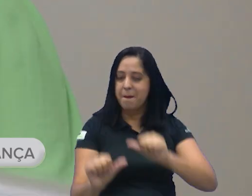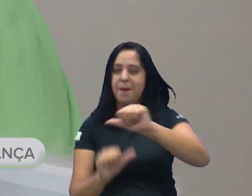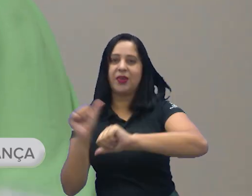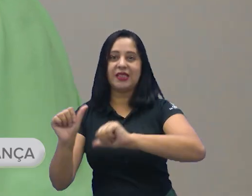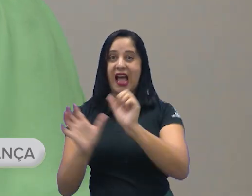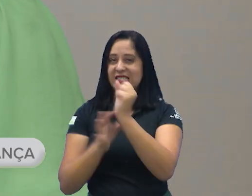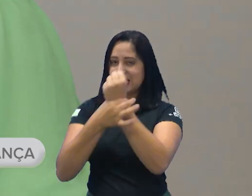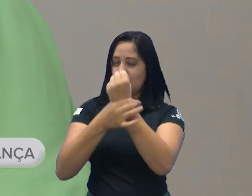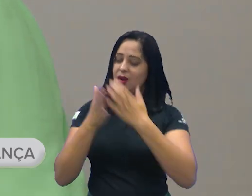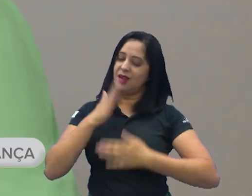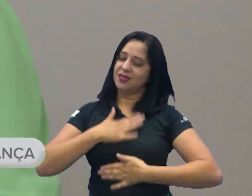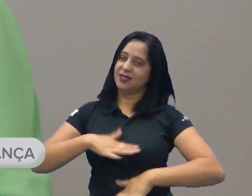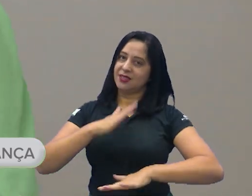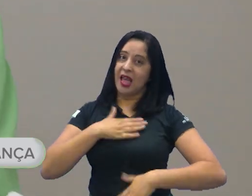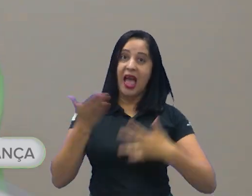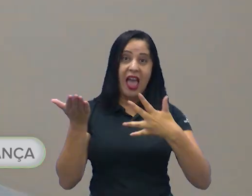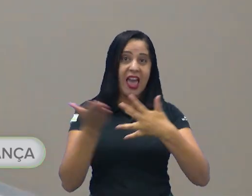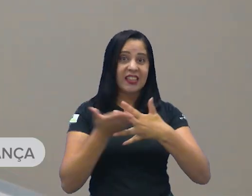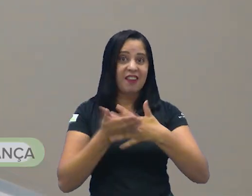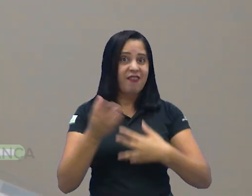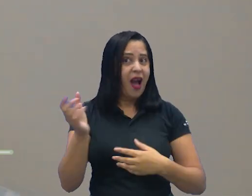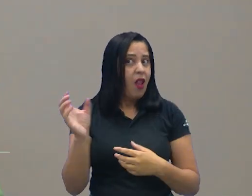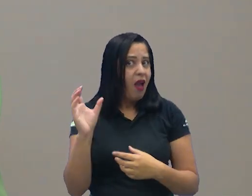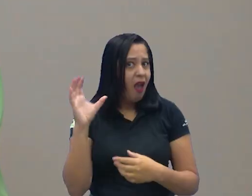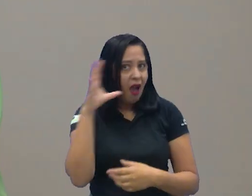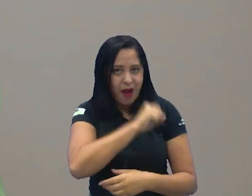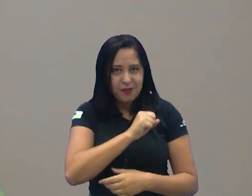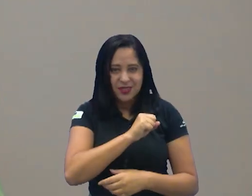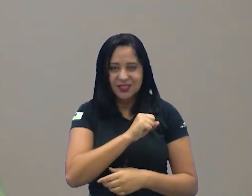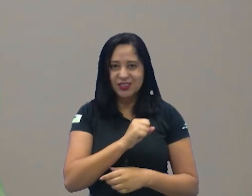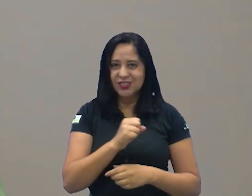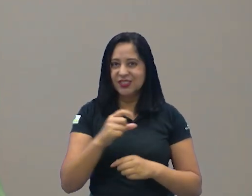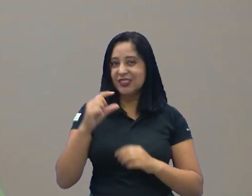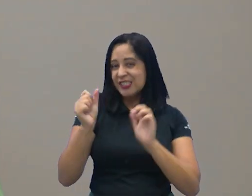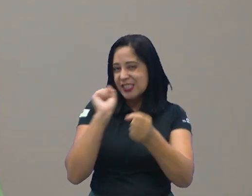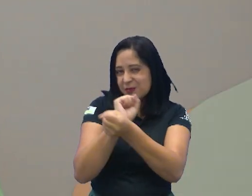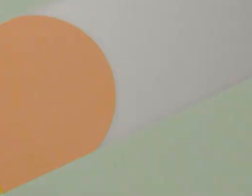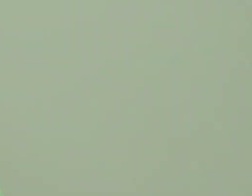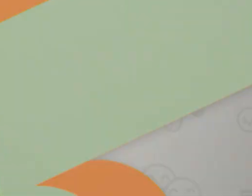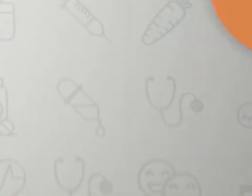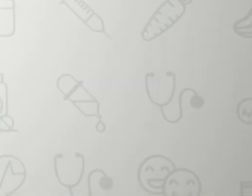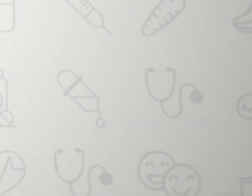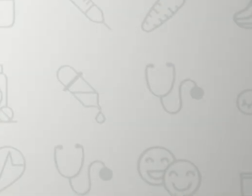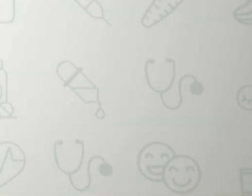O intervalo é bem rapidinho, a gente volta já já. Fica aí.